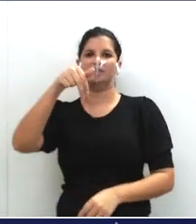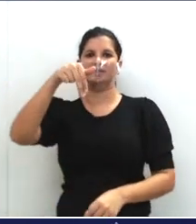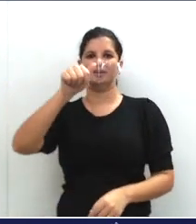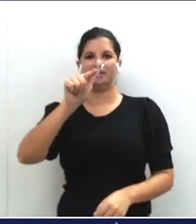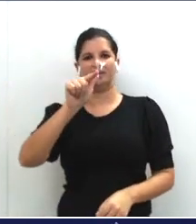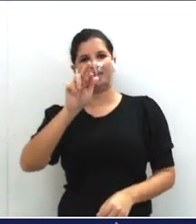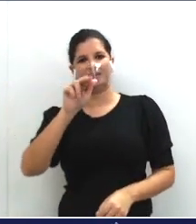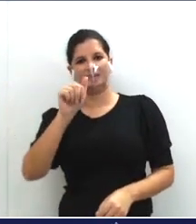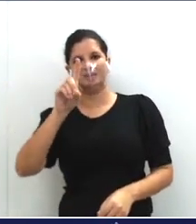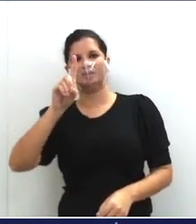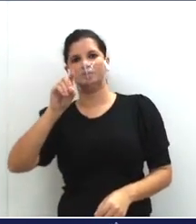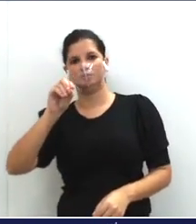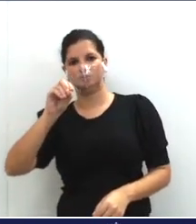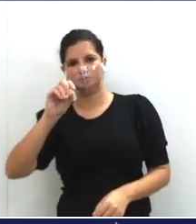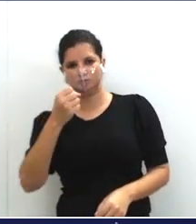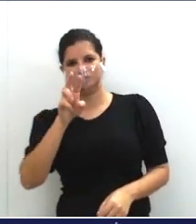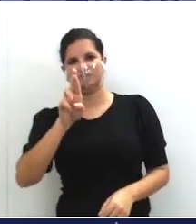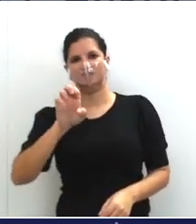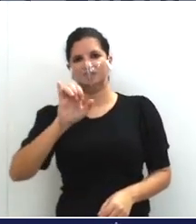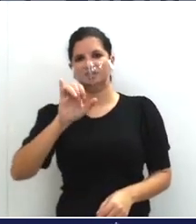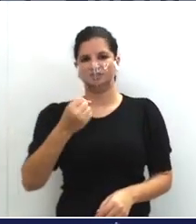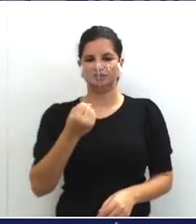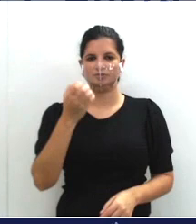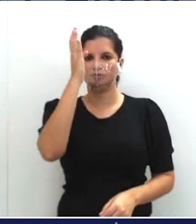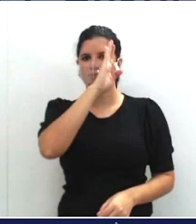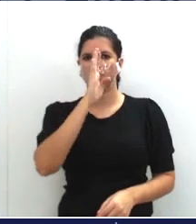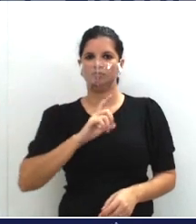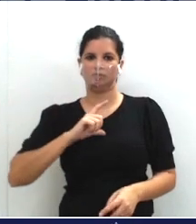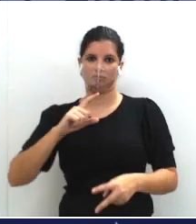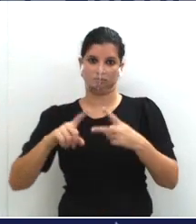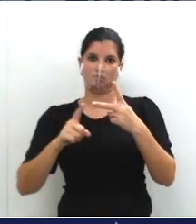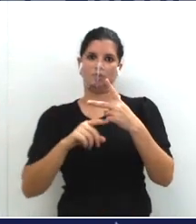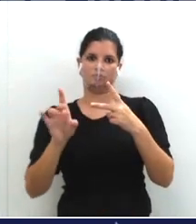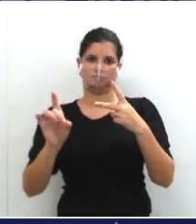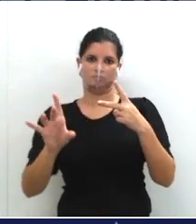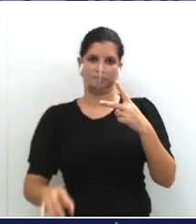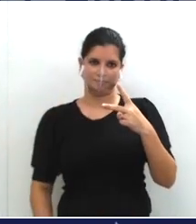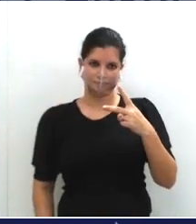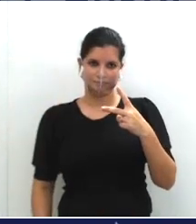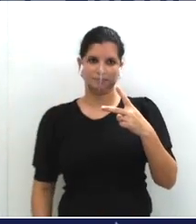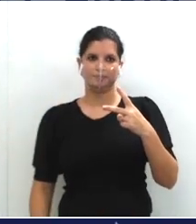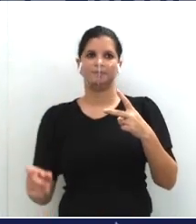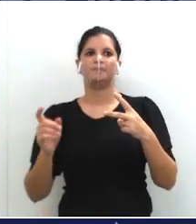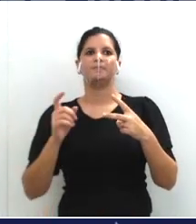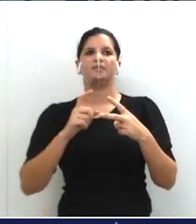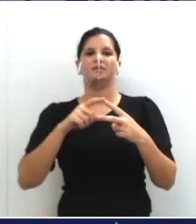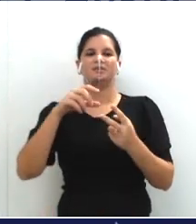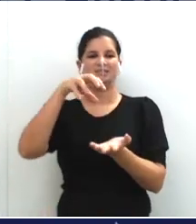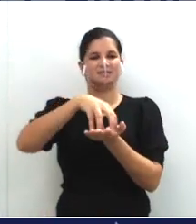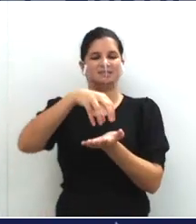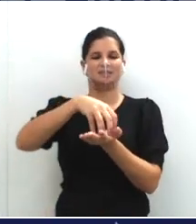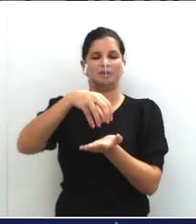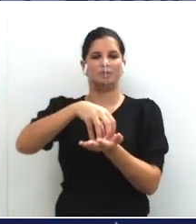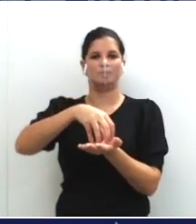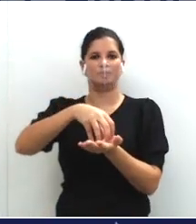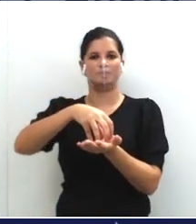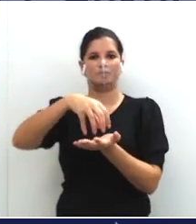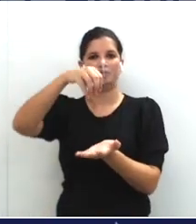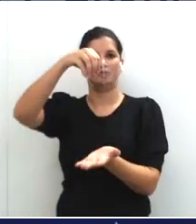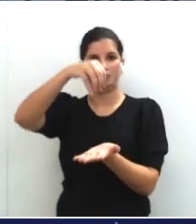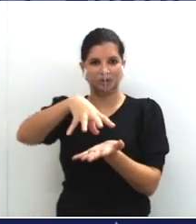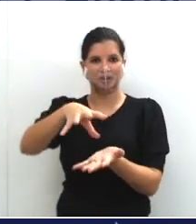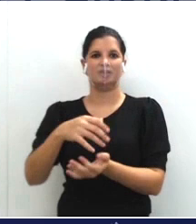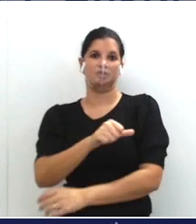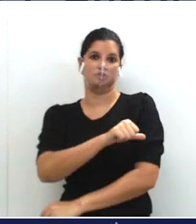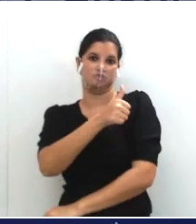no Rio de Janeiro, né? No Brasil, na realidade, vai existir duas usinas nucleares localizadas na central